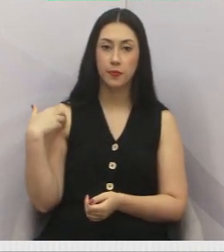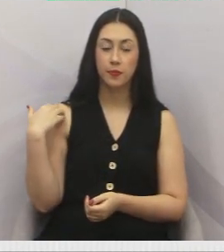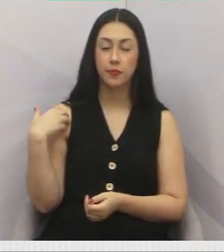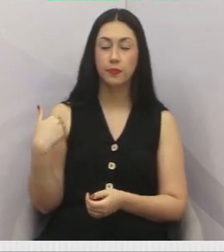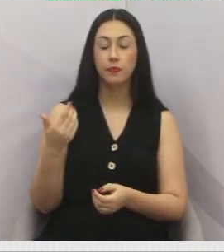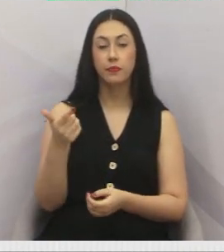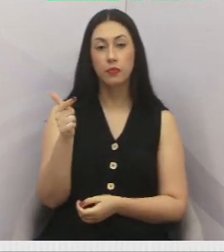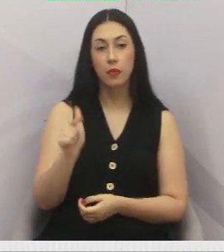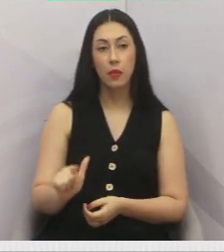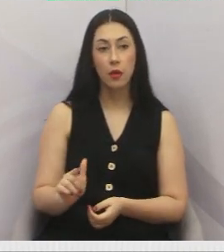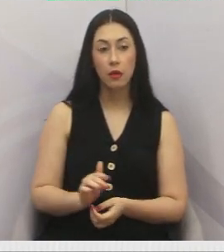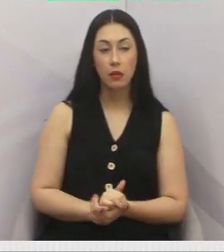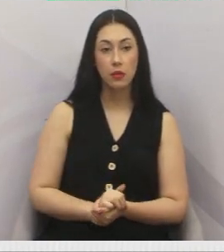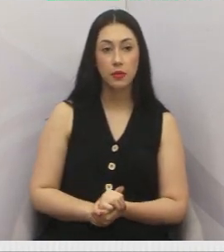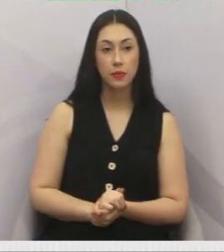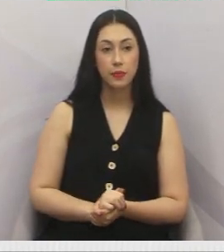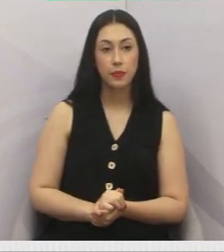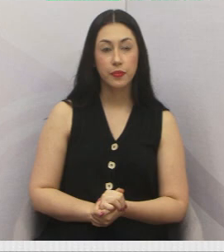Próximo voto.